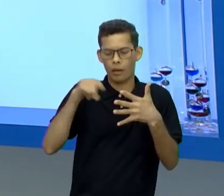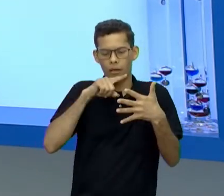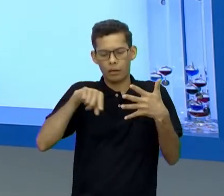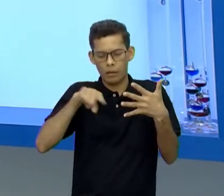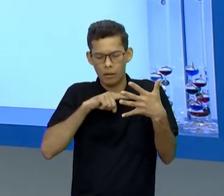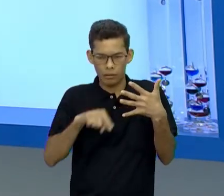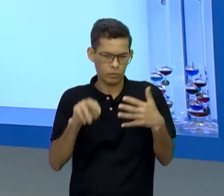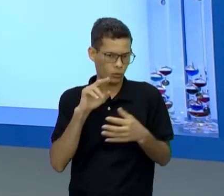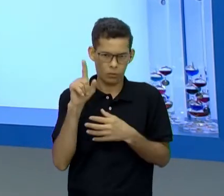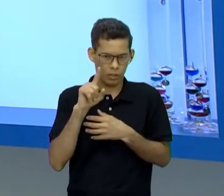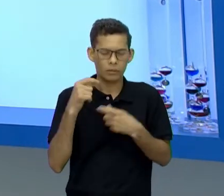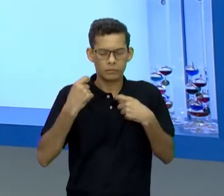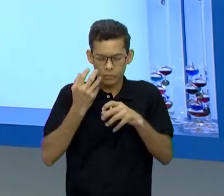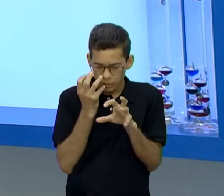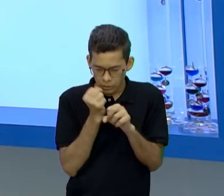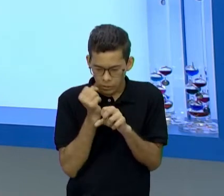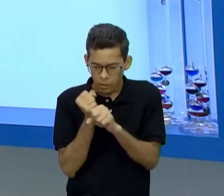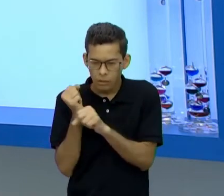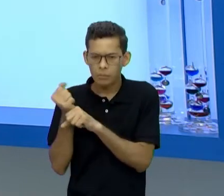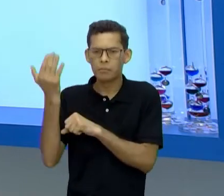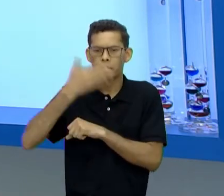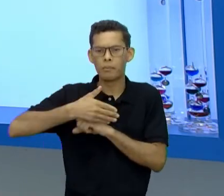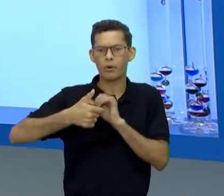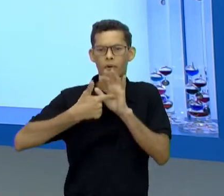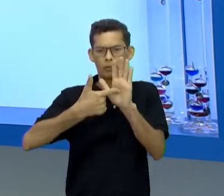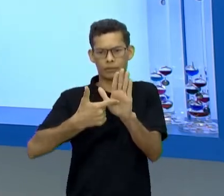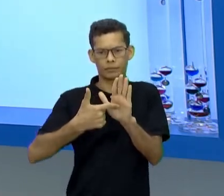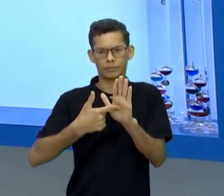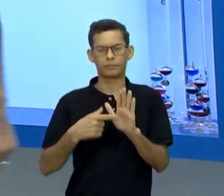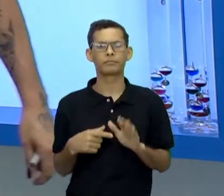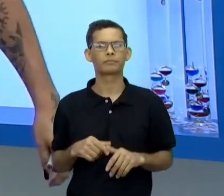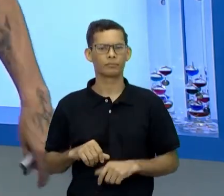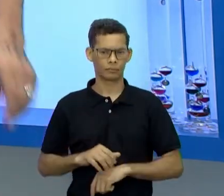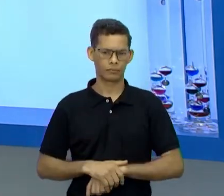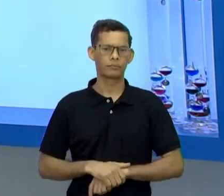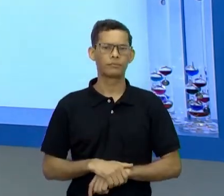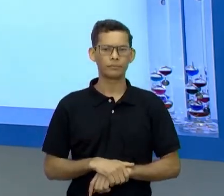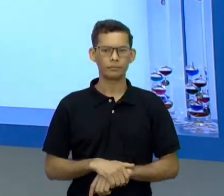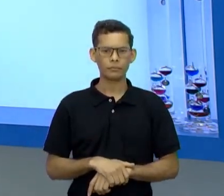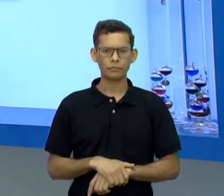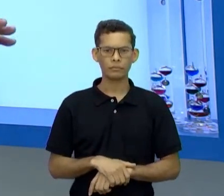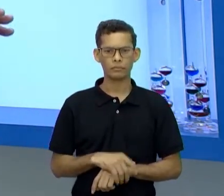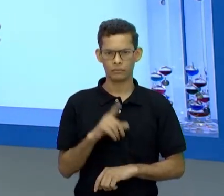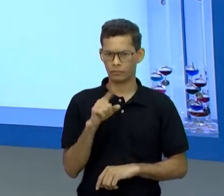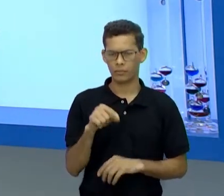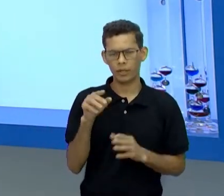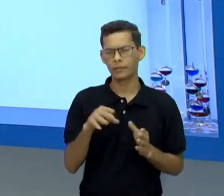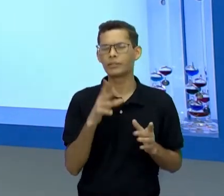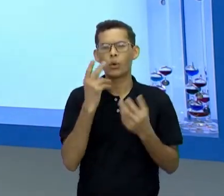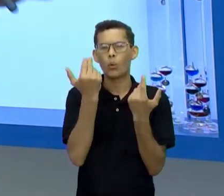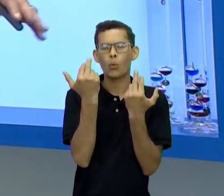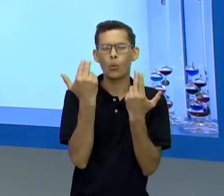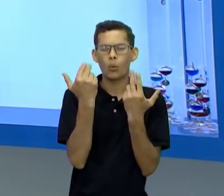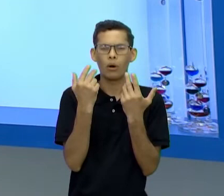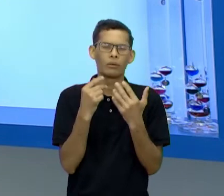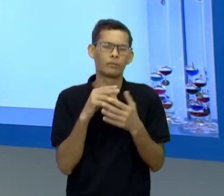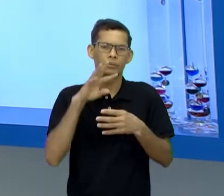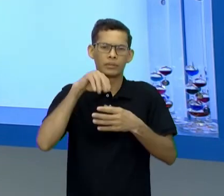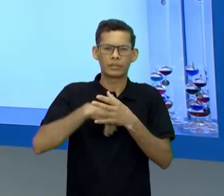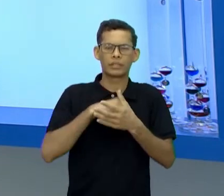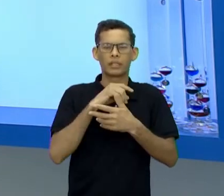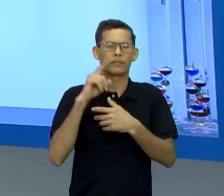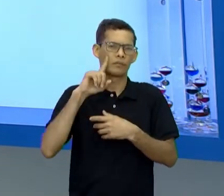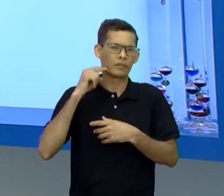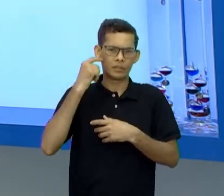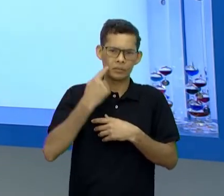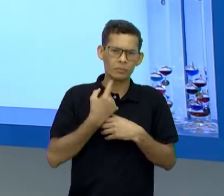ABCD. Vai ter que calcular e mostrar pro cara que você chegou no resultado. É uma questão de segunda fase. FUVEST, Unicamp,